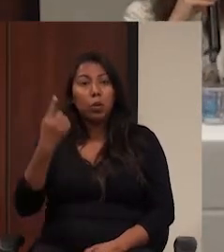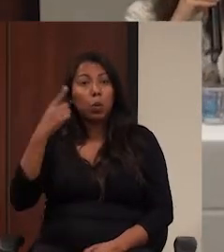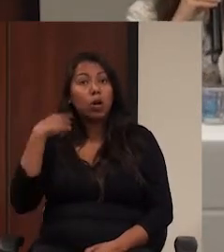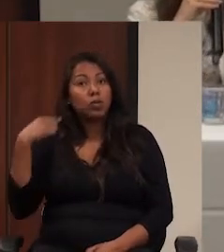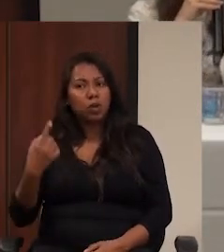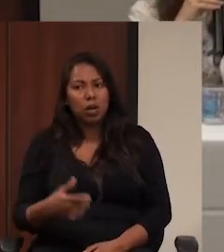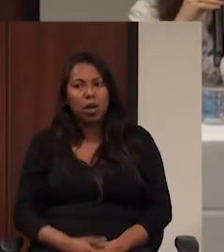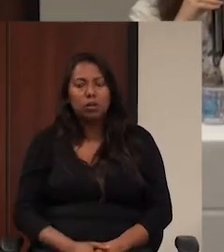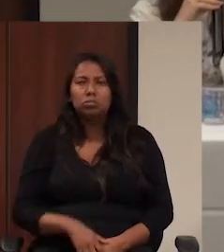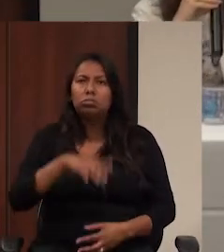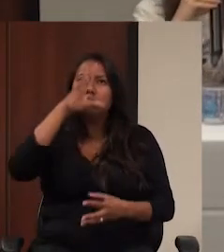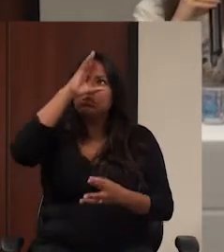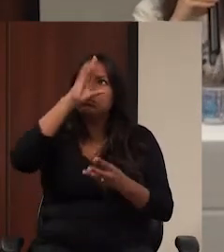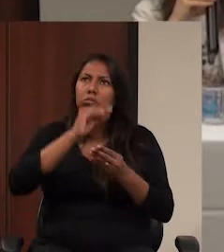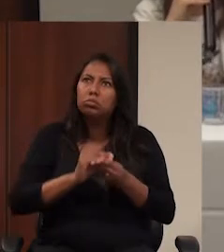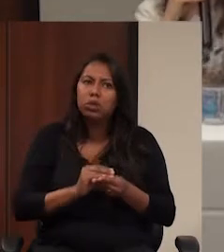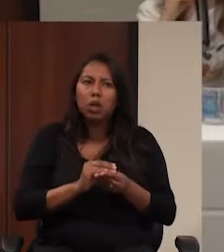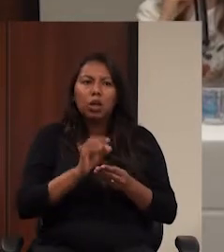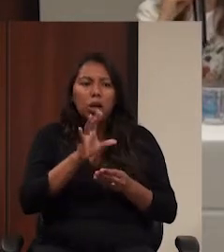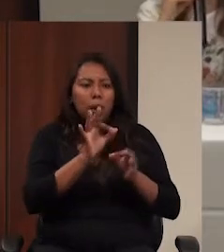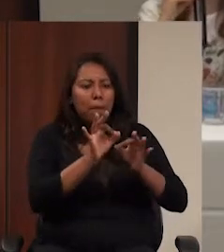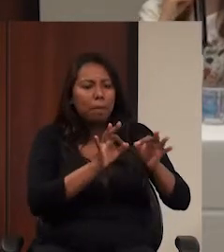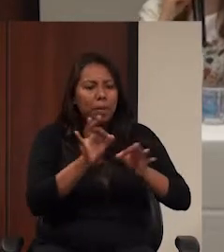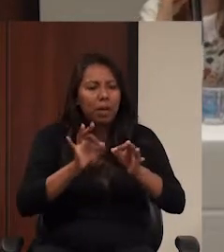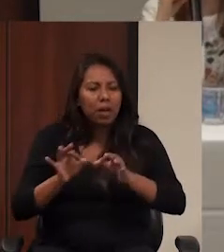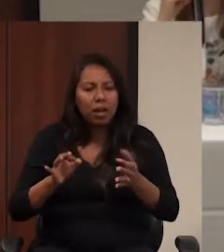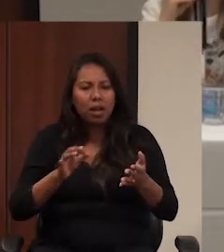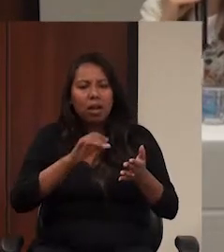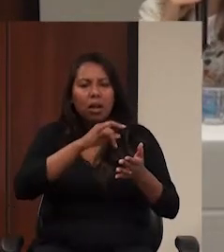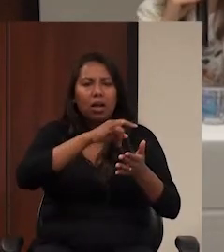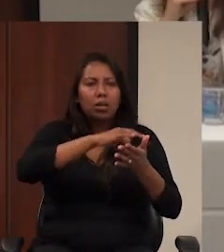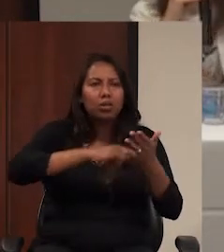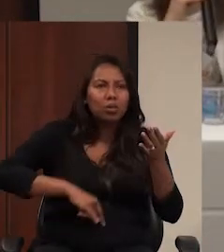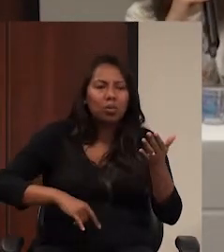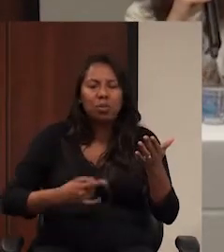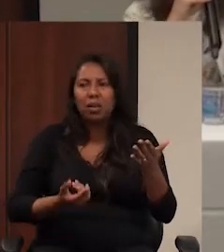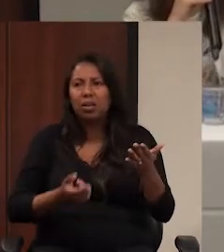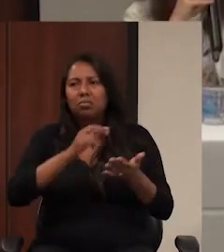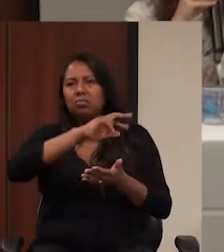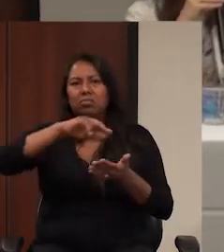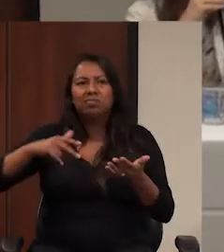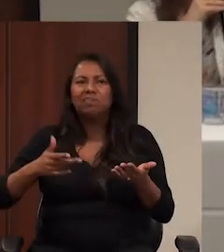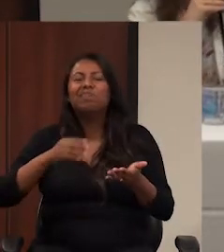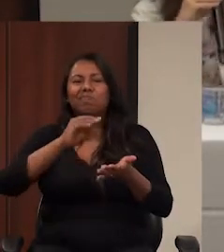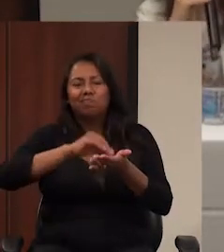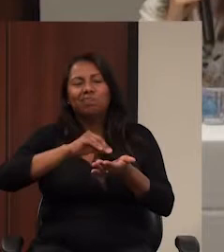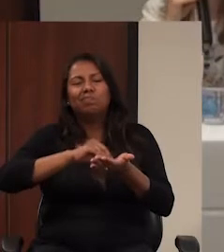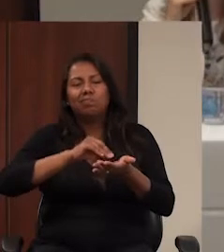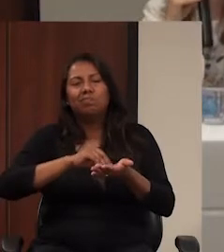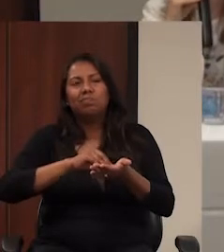que só produzir material, cartilha, documentos e coisas era insuficiente, não estava funcionando, não estava